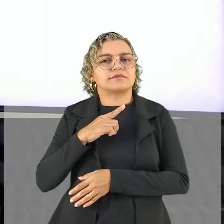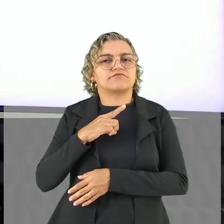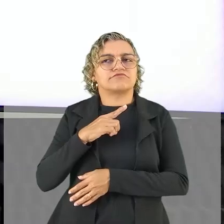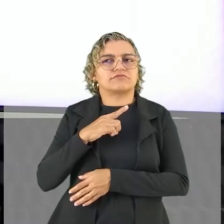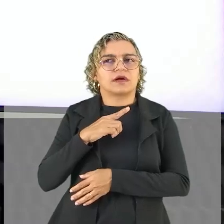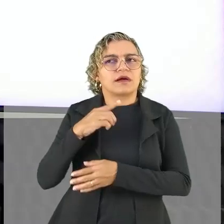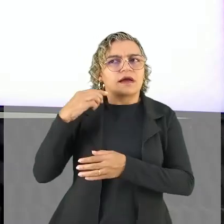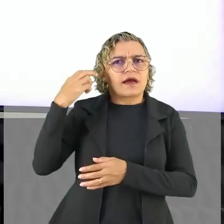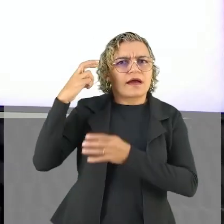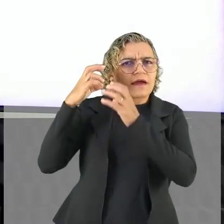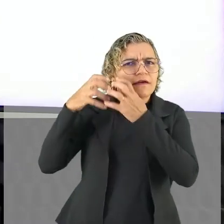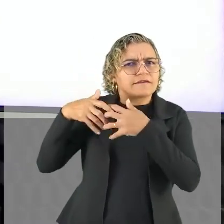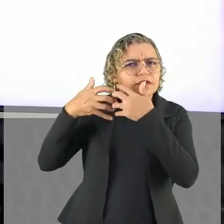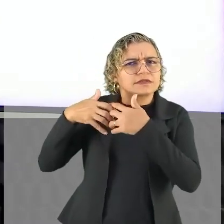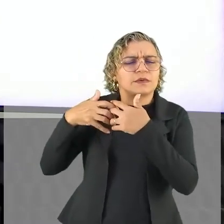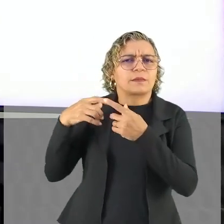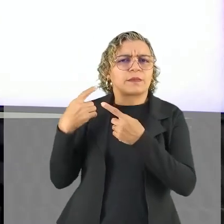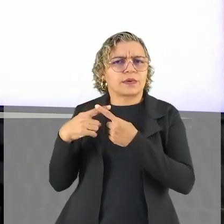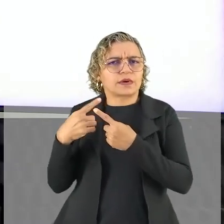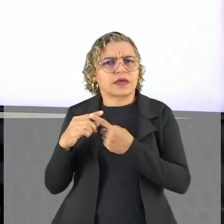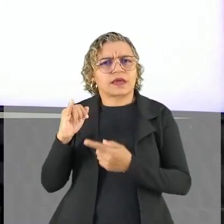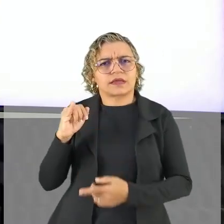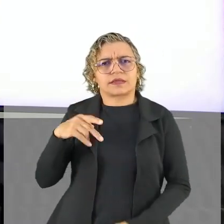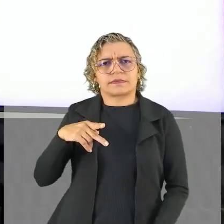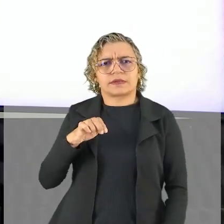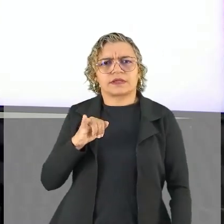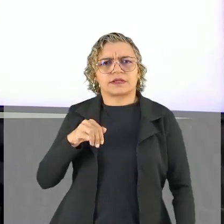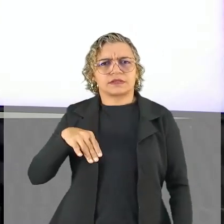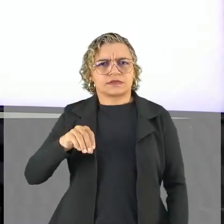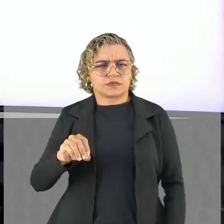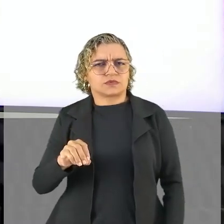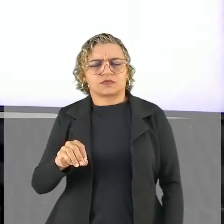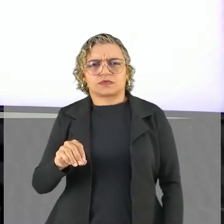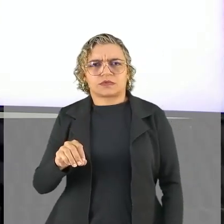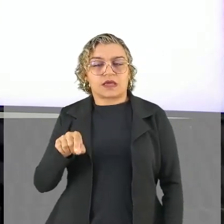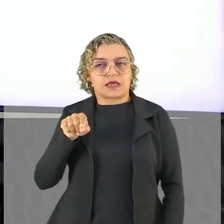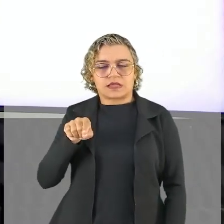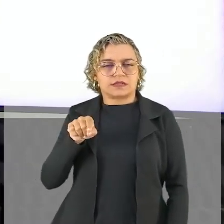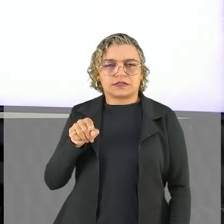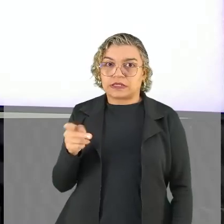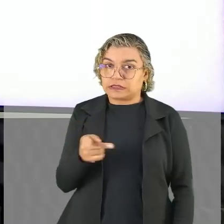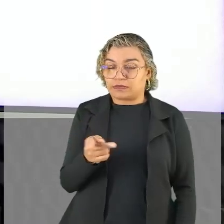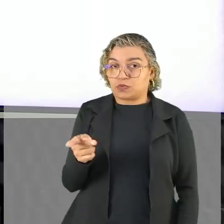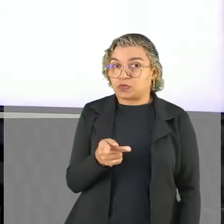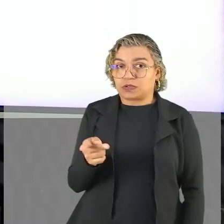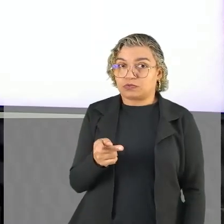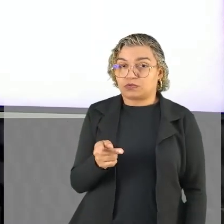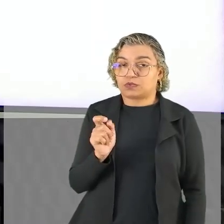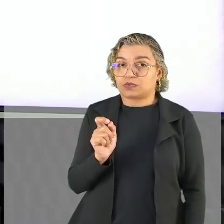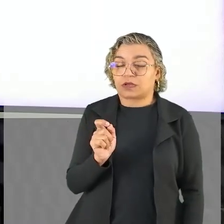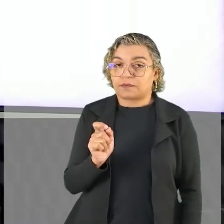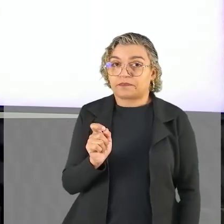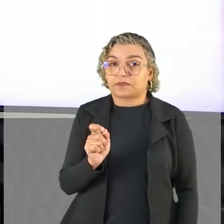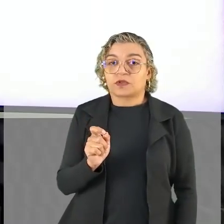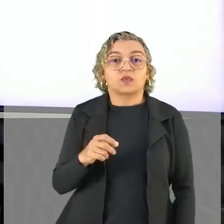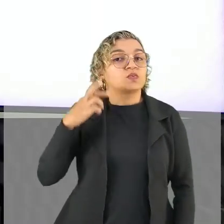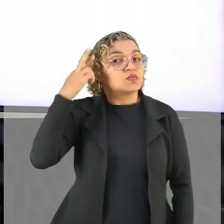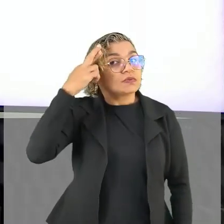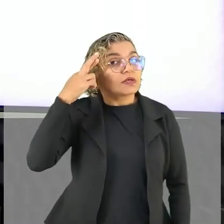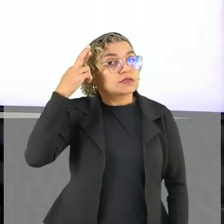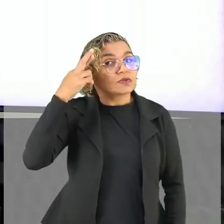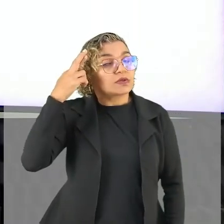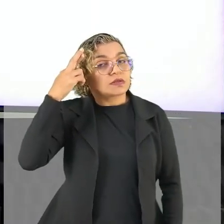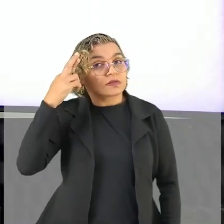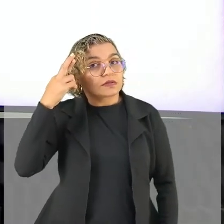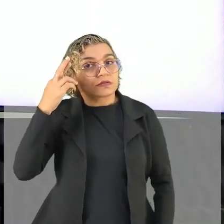sensibilidade consegue, né, pegar todas aquelas informações. Eles não estão... Pessoal, é importante. Os racionalistas não desprezam